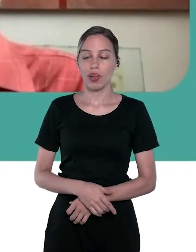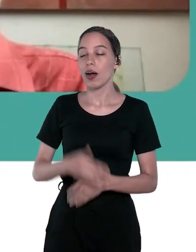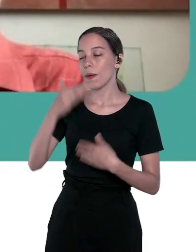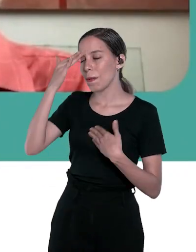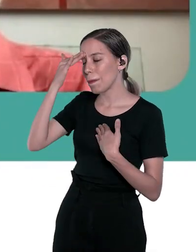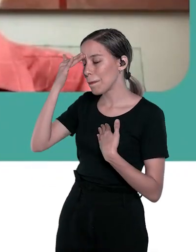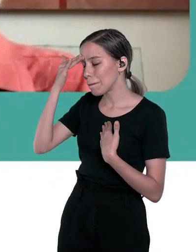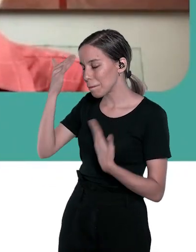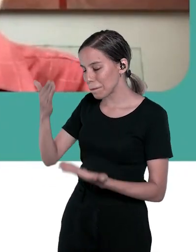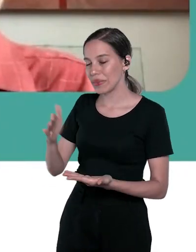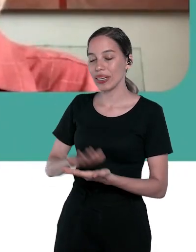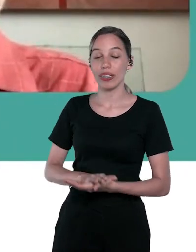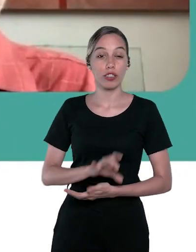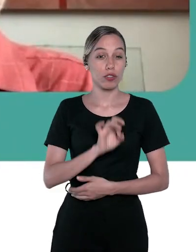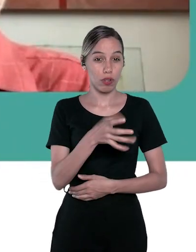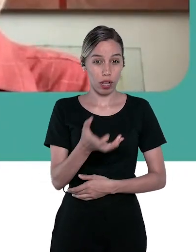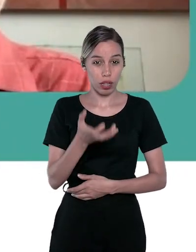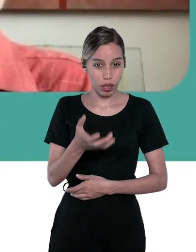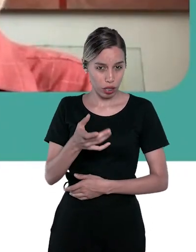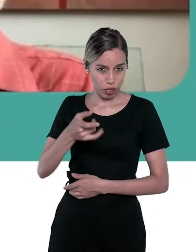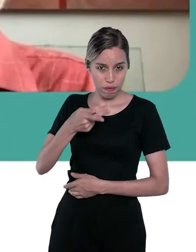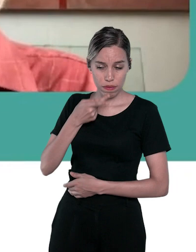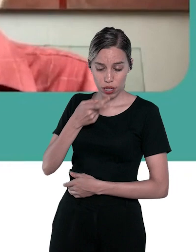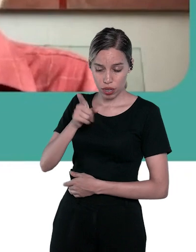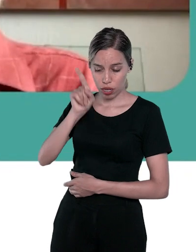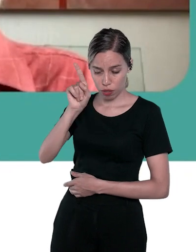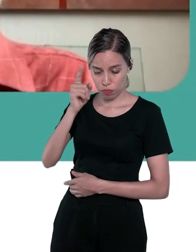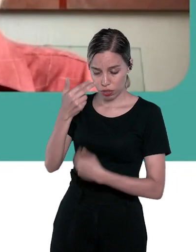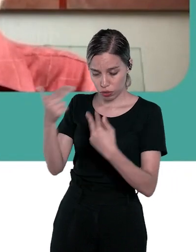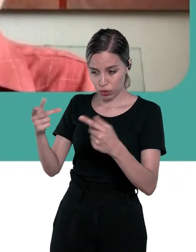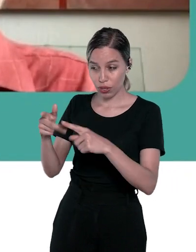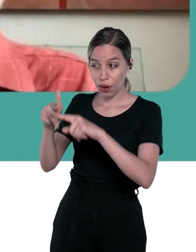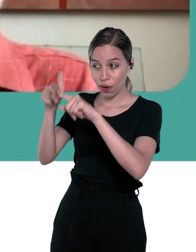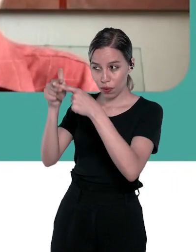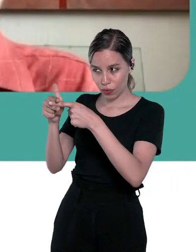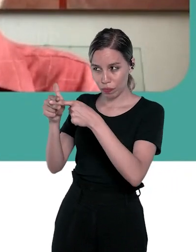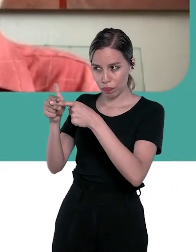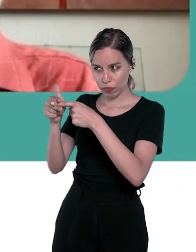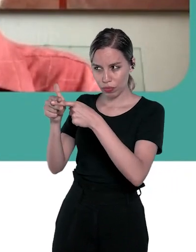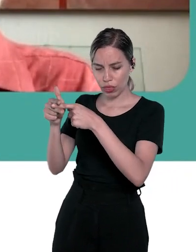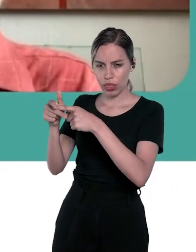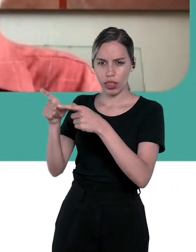Obrigado, Rosana. Eu só queria fazer uma pequena correção. O